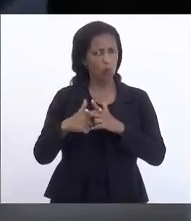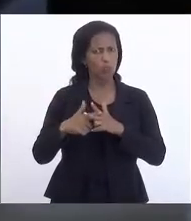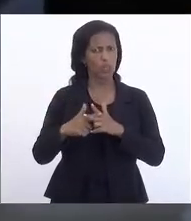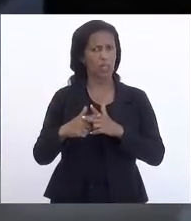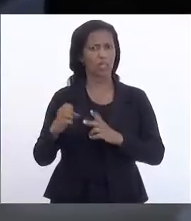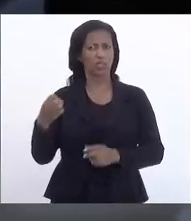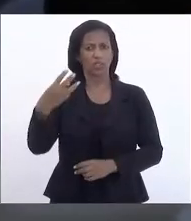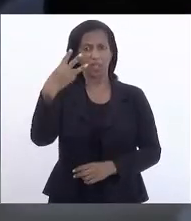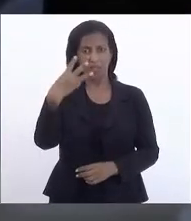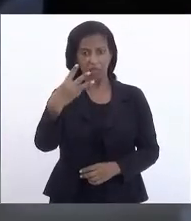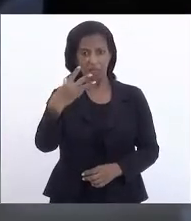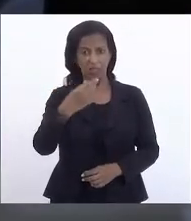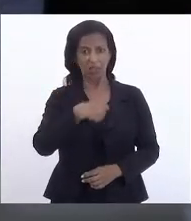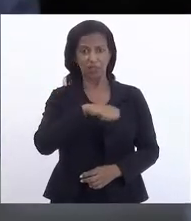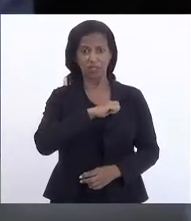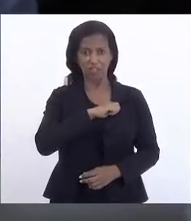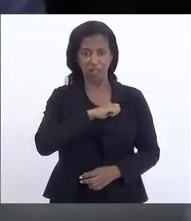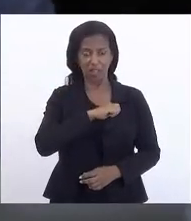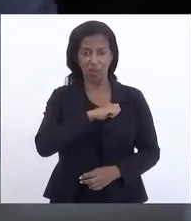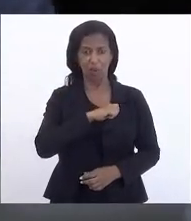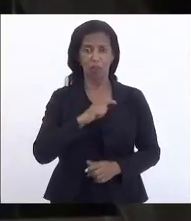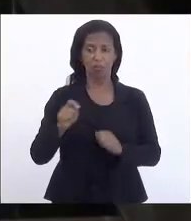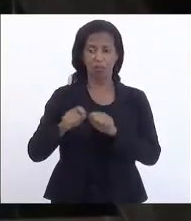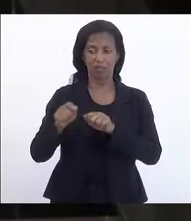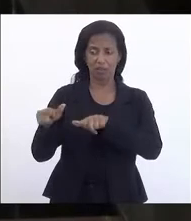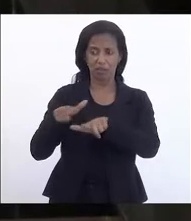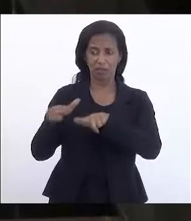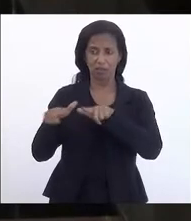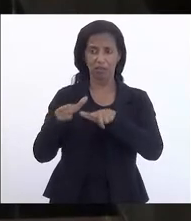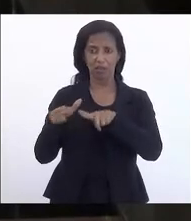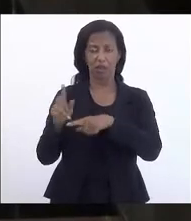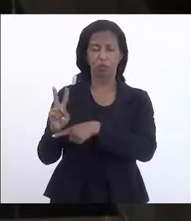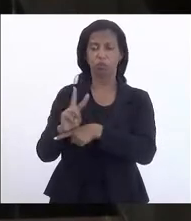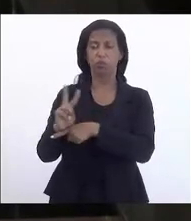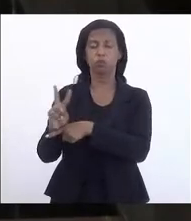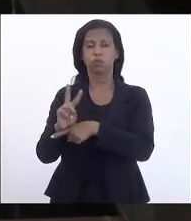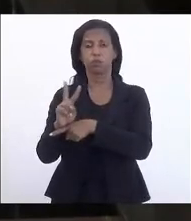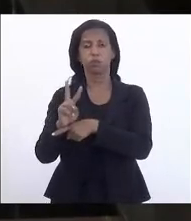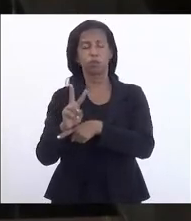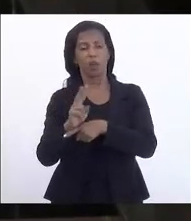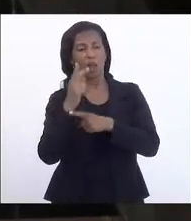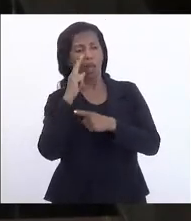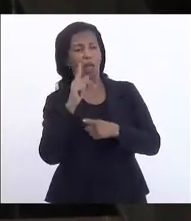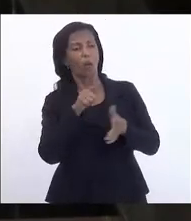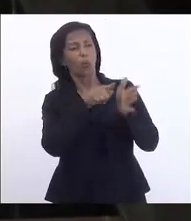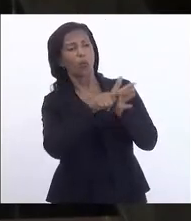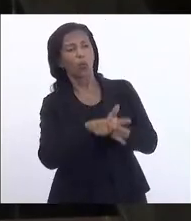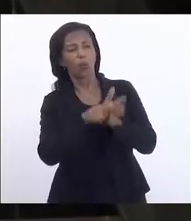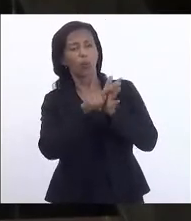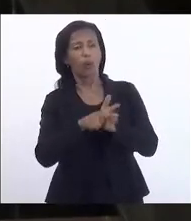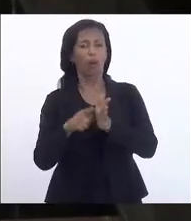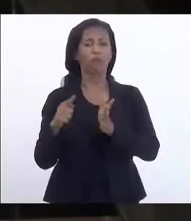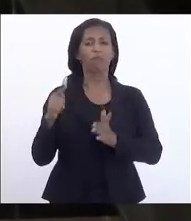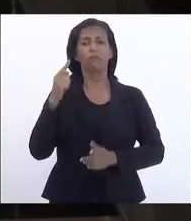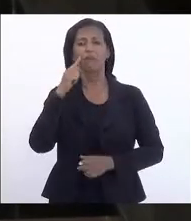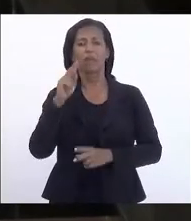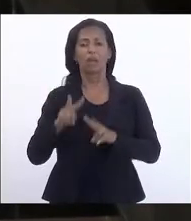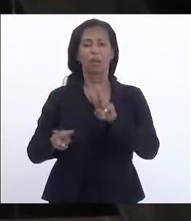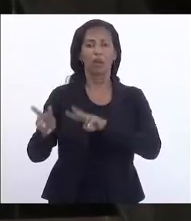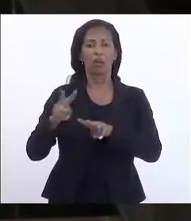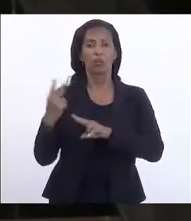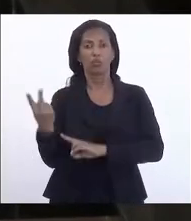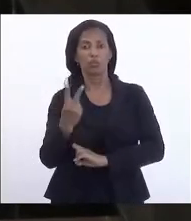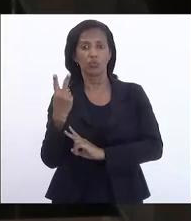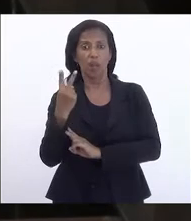tinha três fiscais para fazer o trabalho de monitoramento, checagem, conferência dos